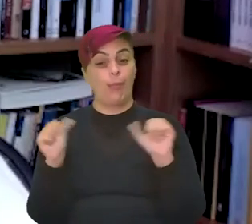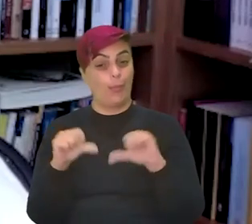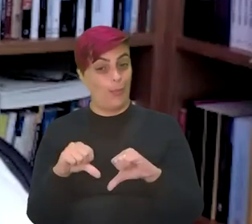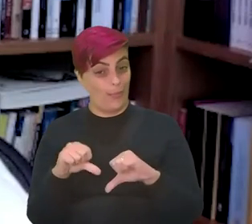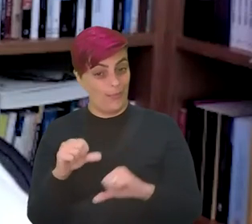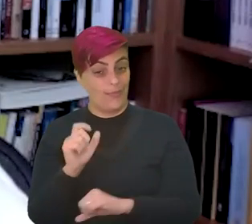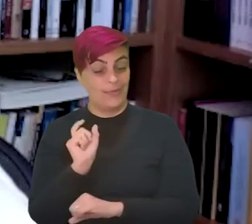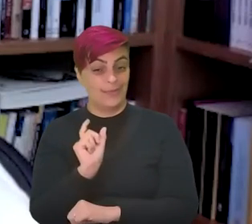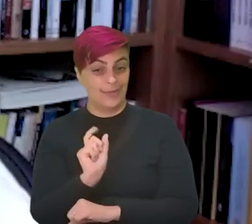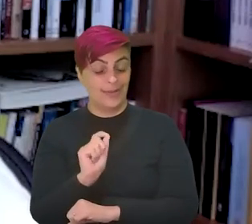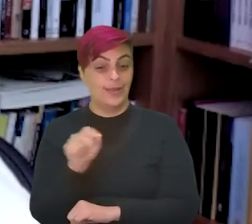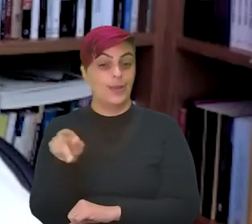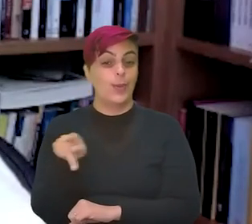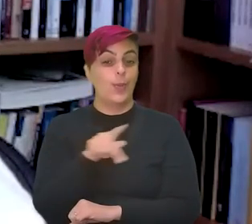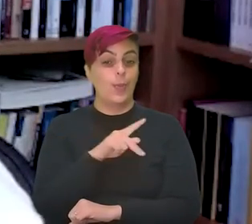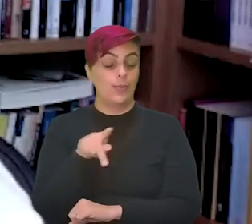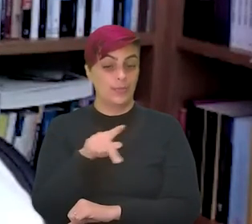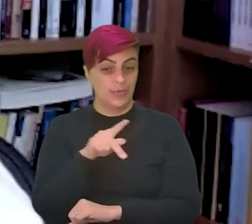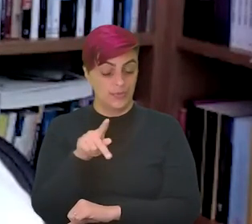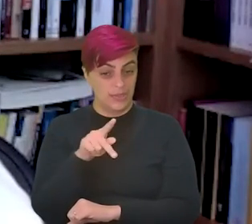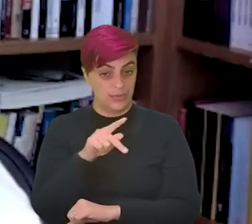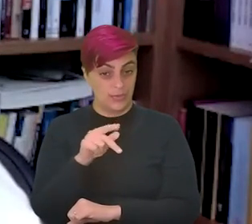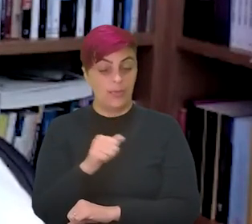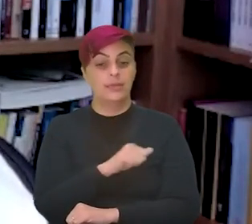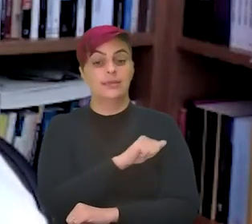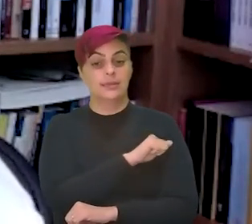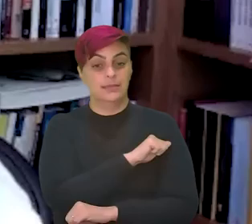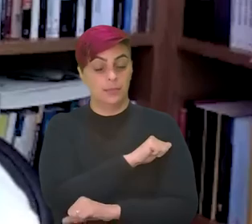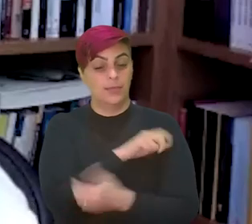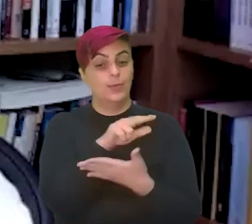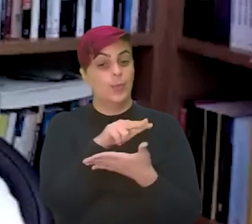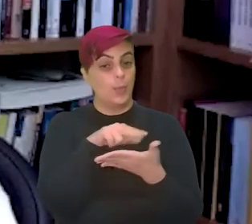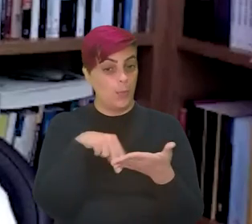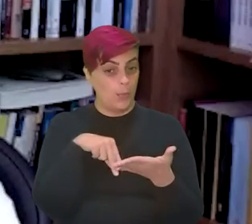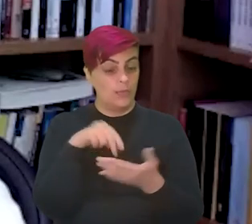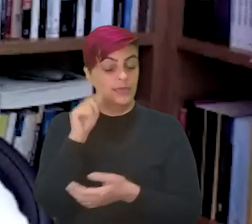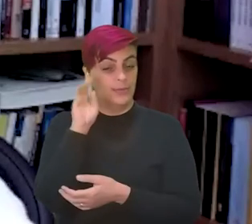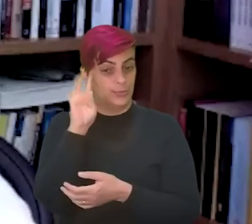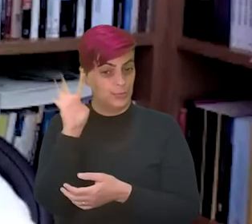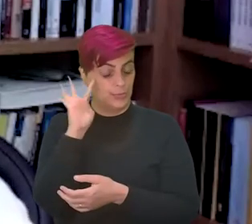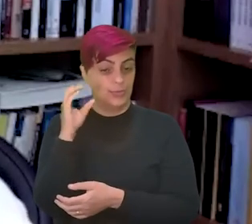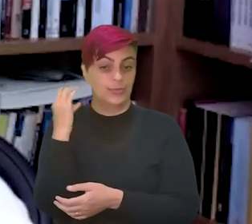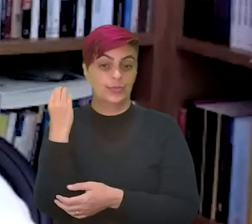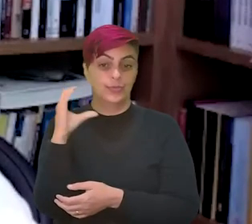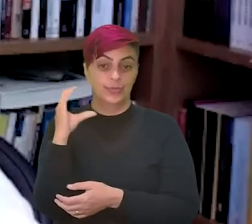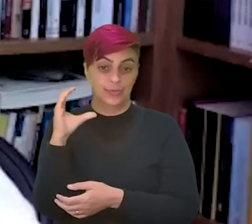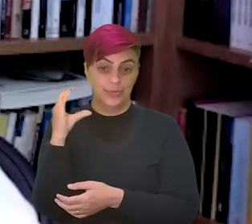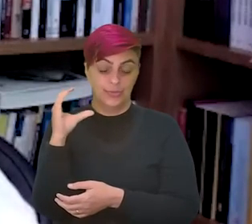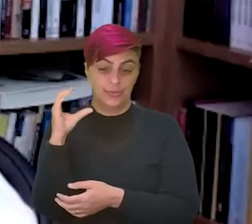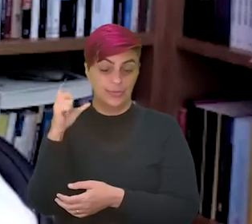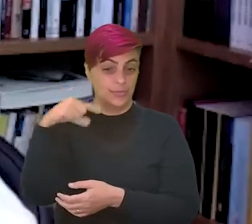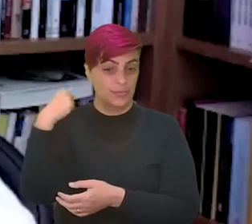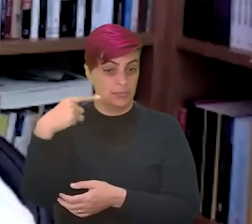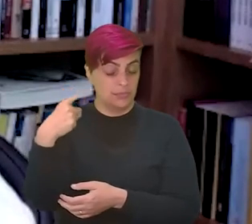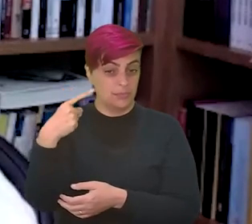os professores, esses alunos que leram uma teoria científica da cultura, se